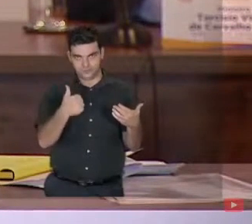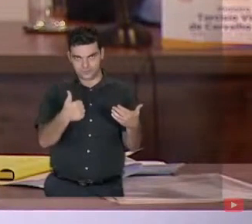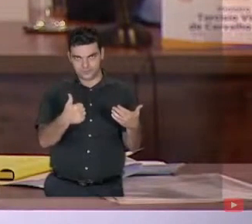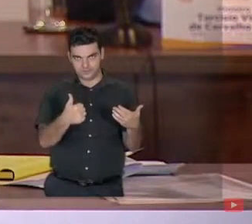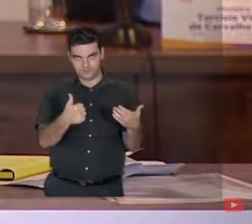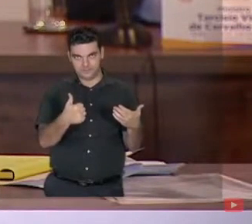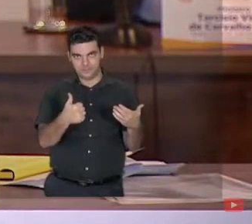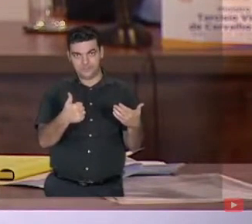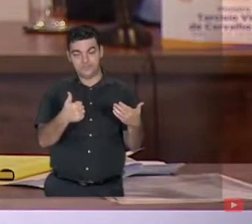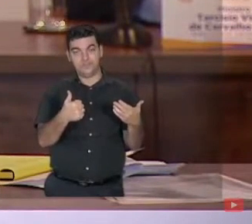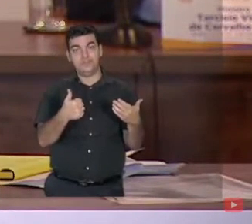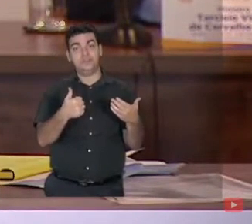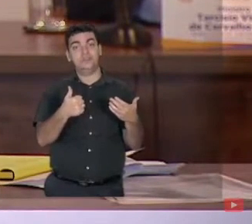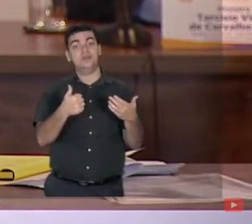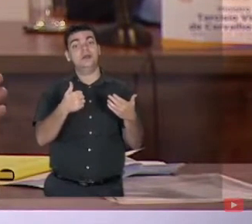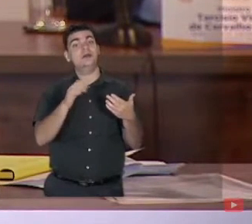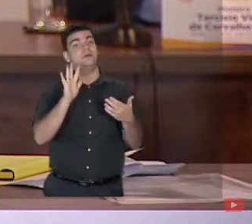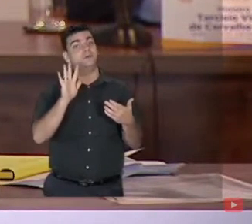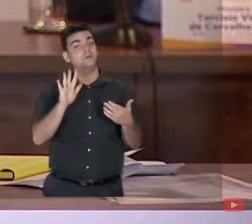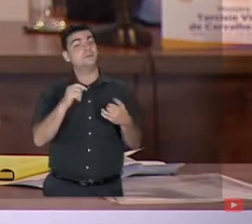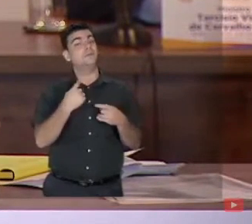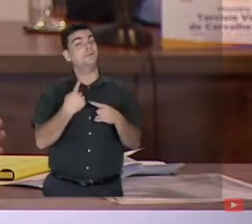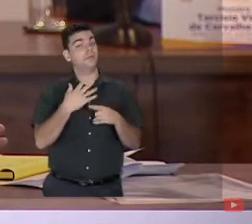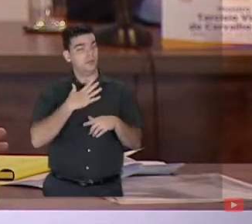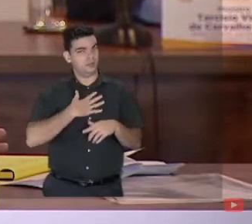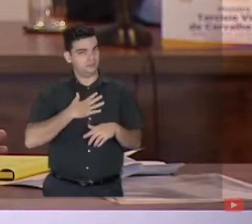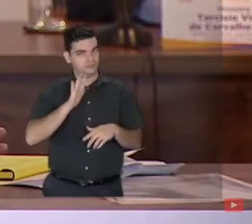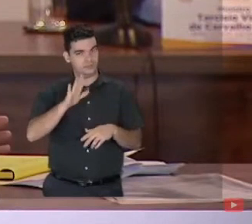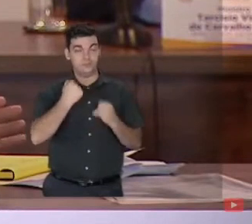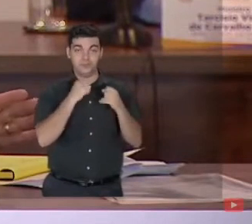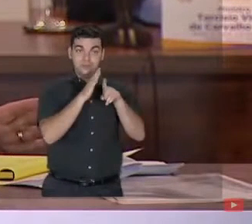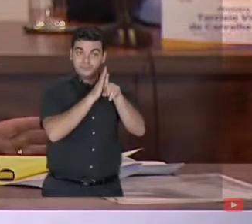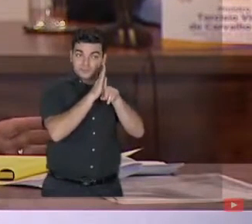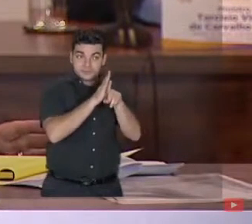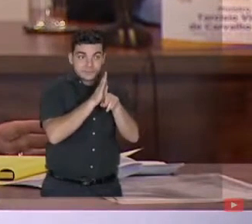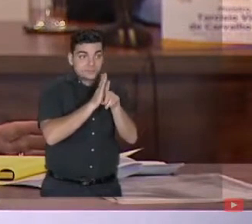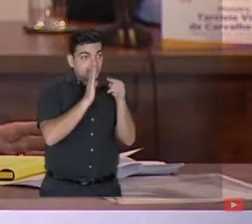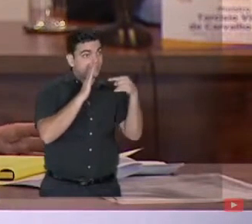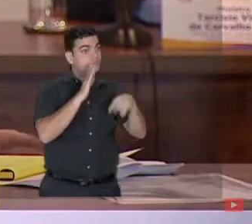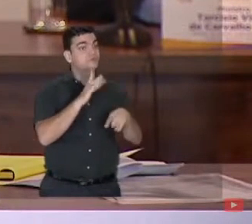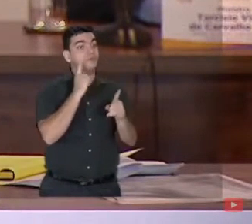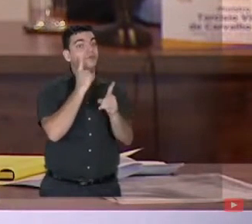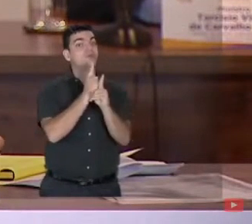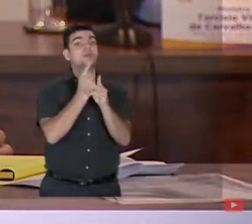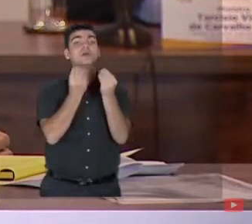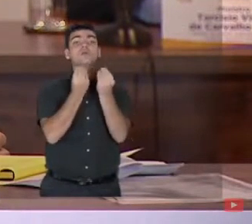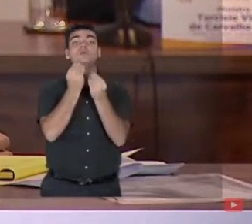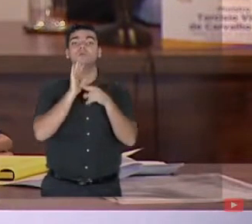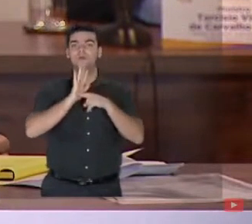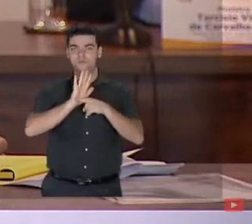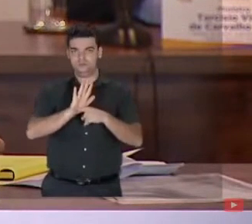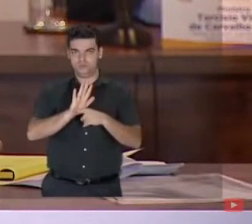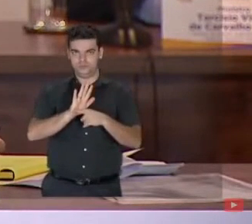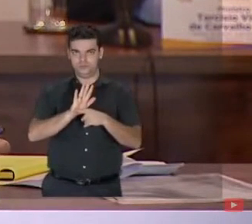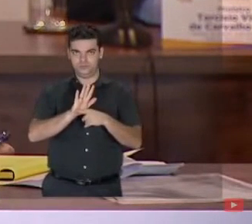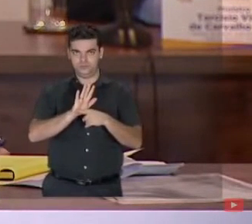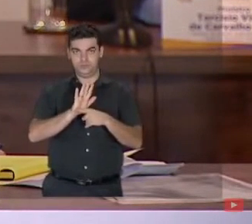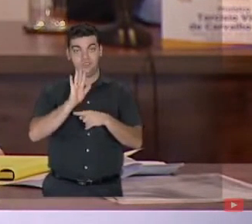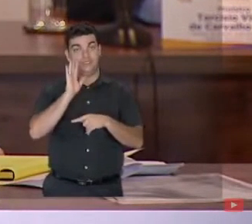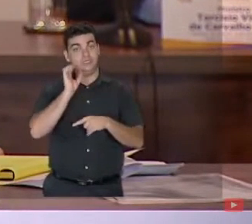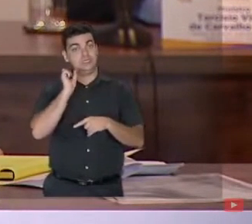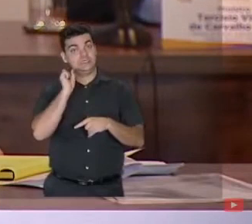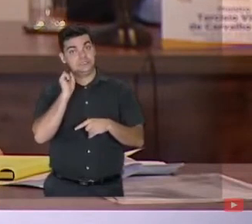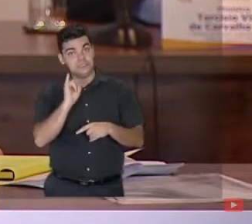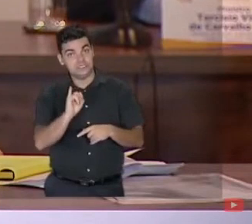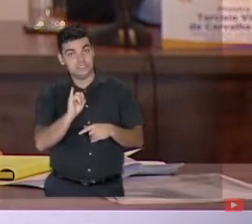aí, na vida a gente tem que fazer os diagnósticos certos para encontrar as soluções corretas. E, portanto, se